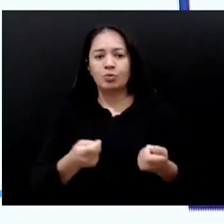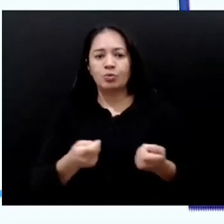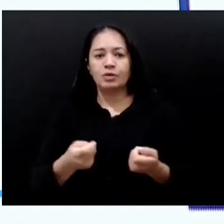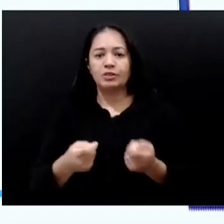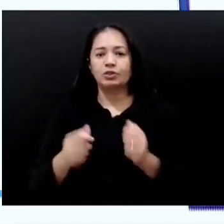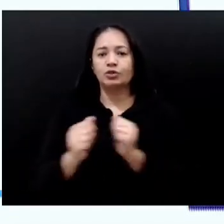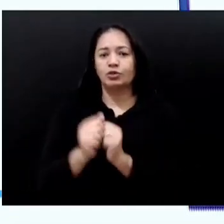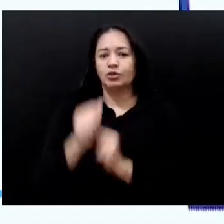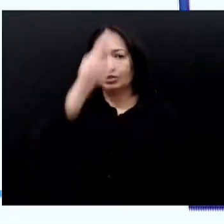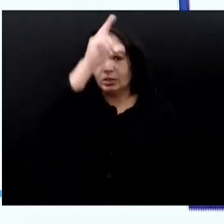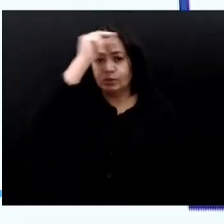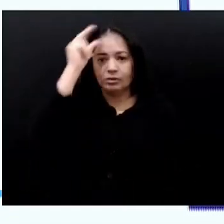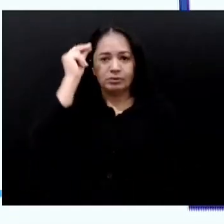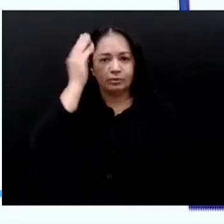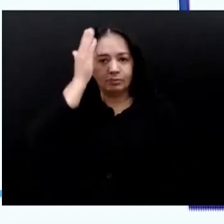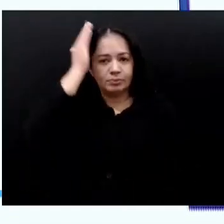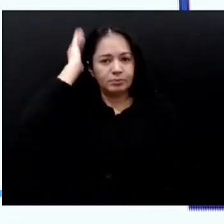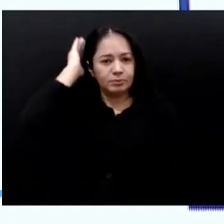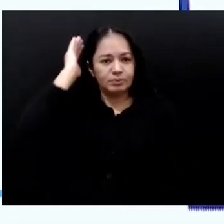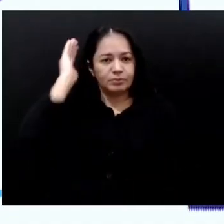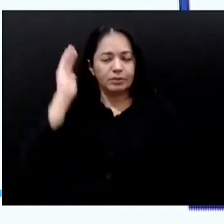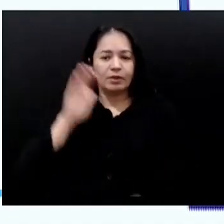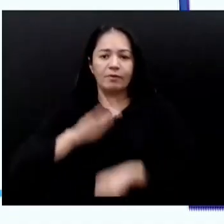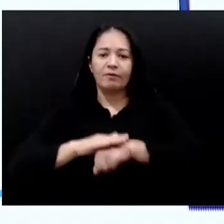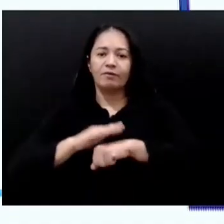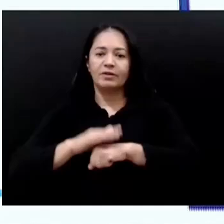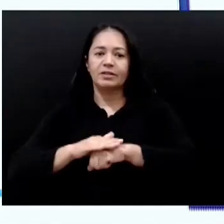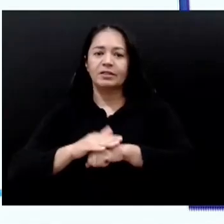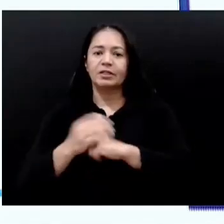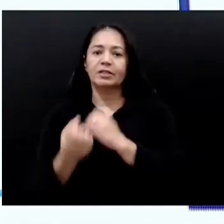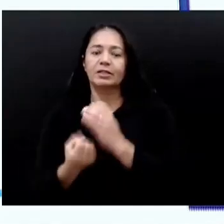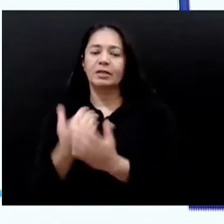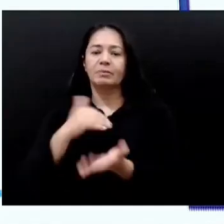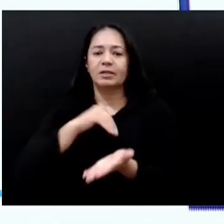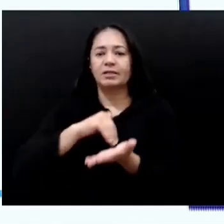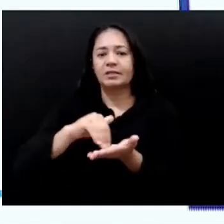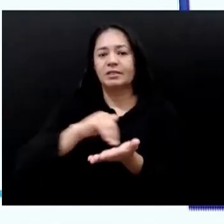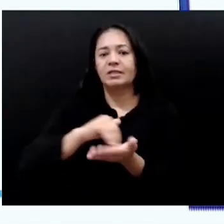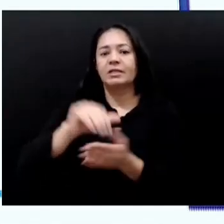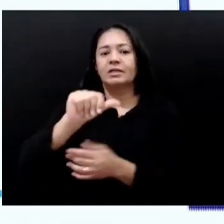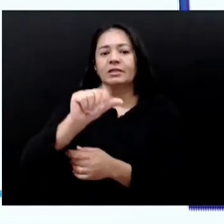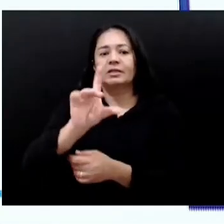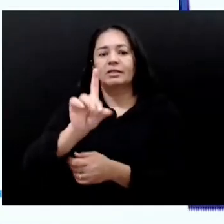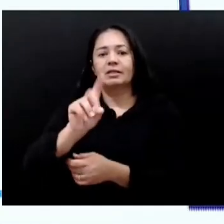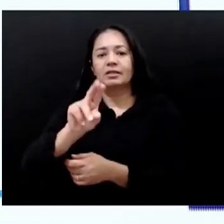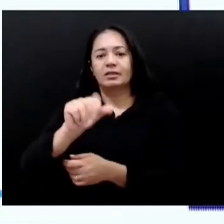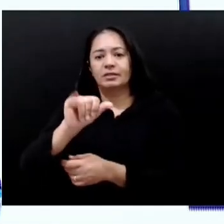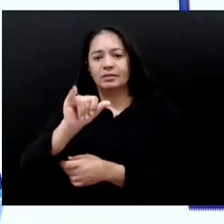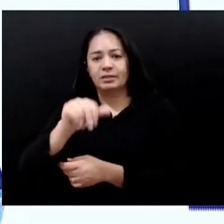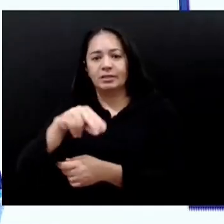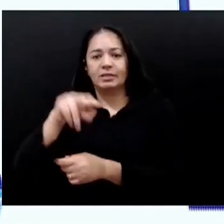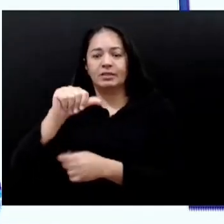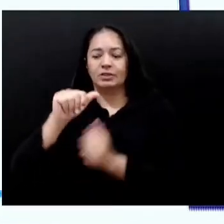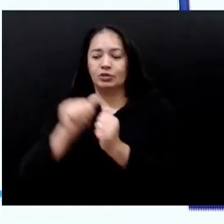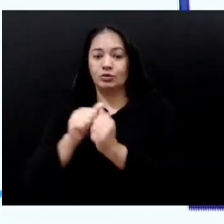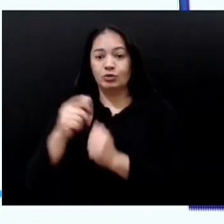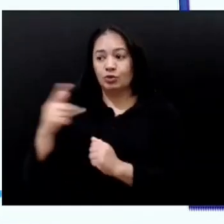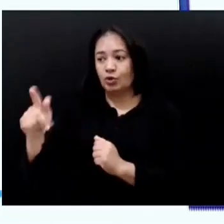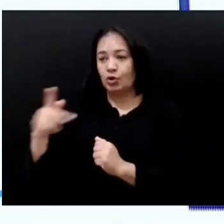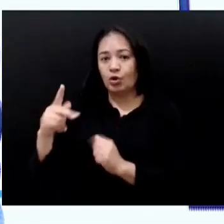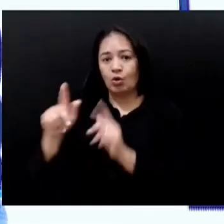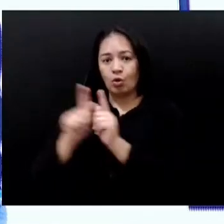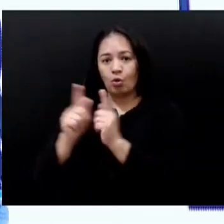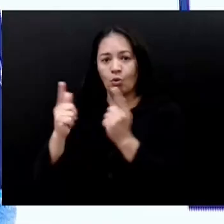e realizada pela secretária Adriana, juntamente com a sua equipe. E